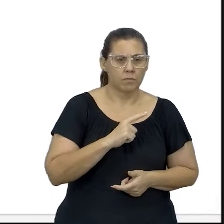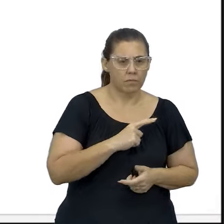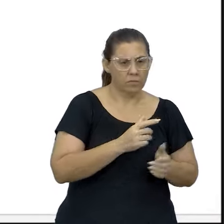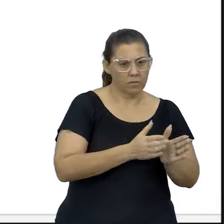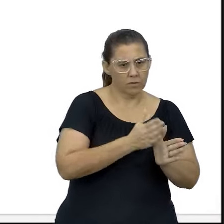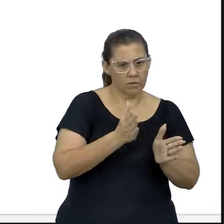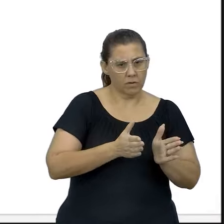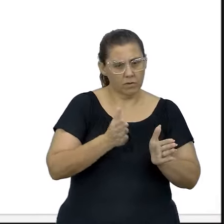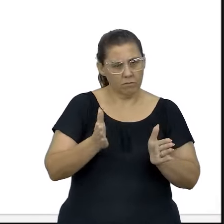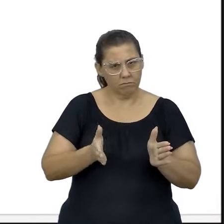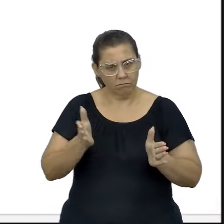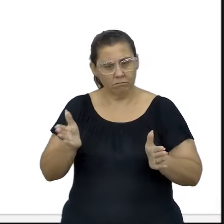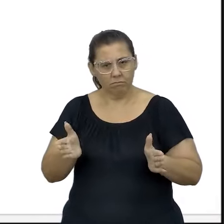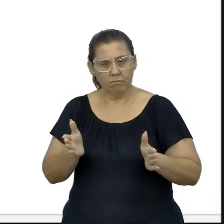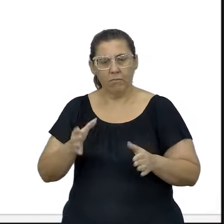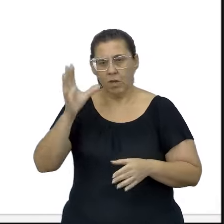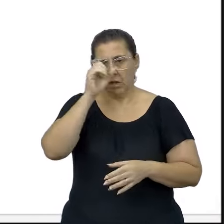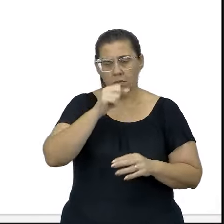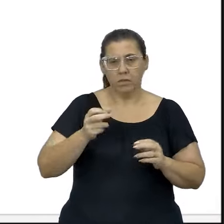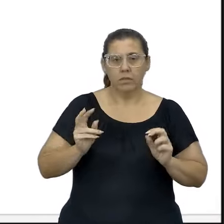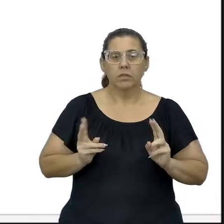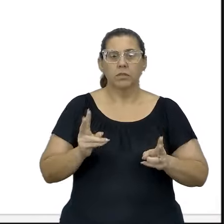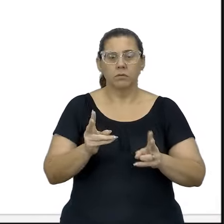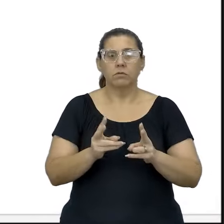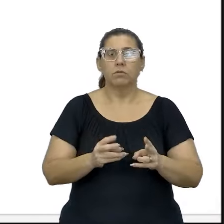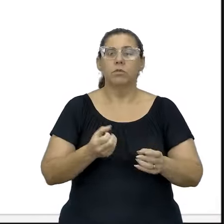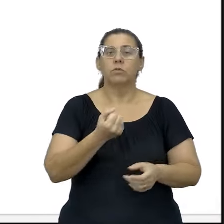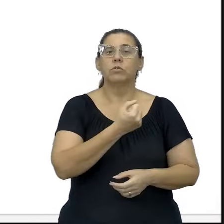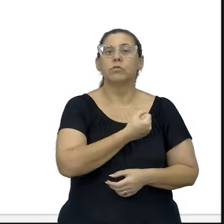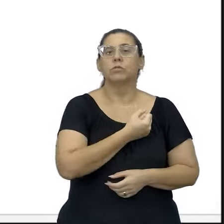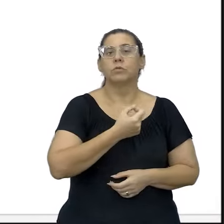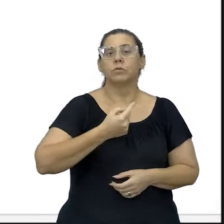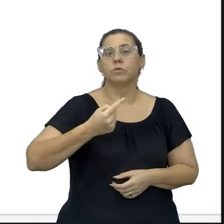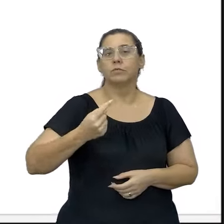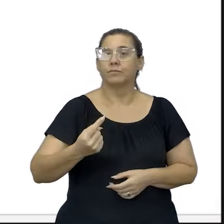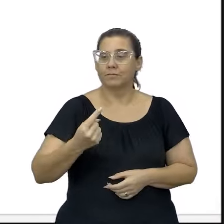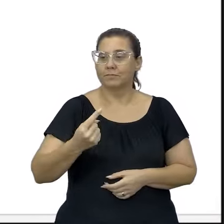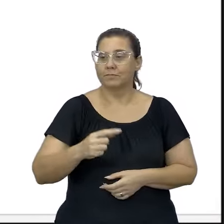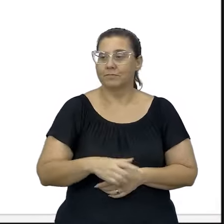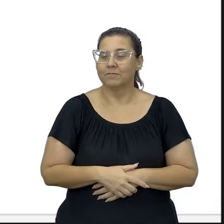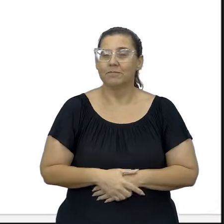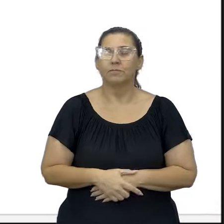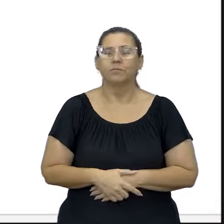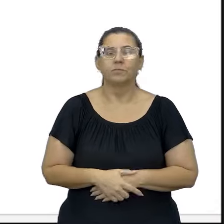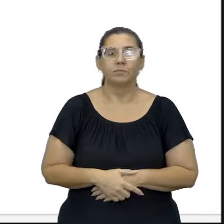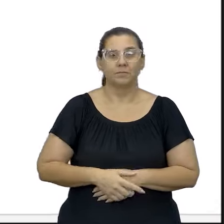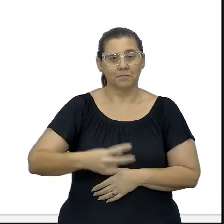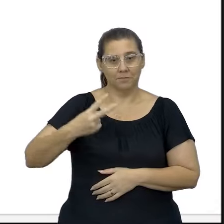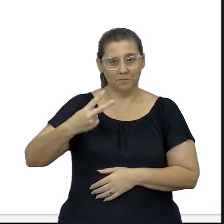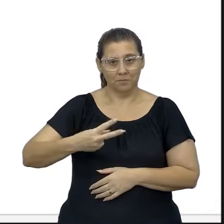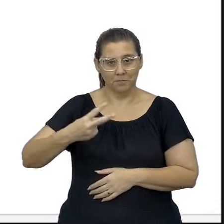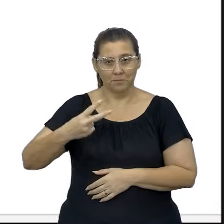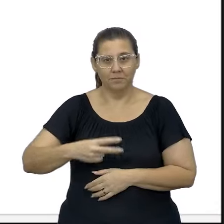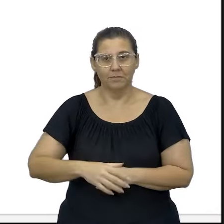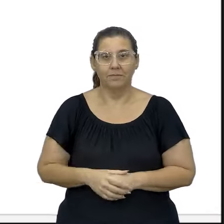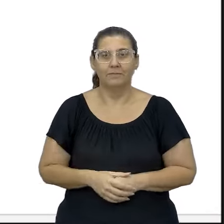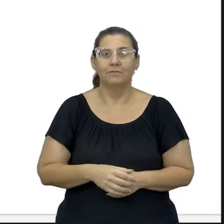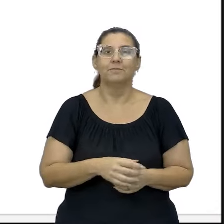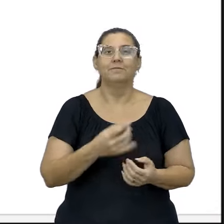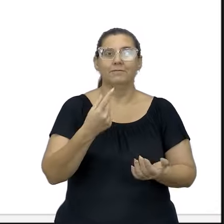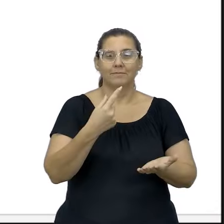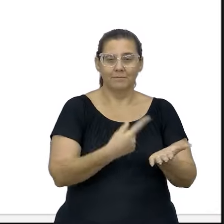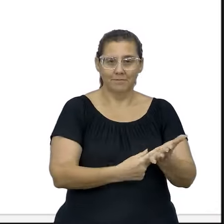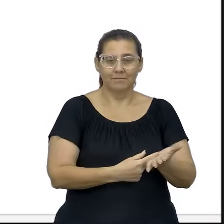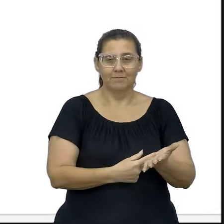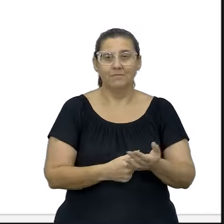didática 2, do Aprender Sempre, do volume 1. No segundo momento da nossa agenda,